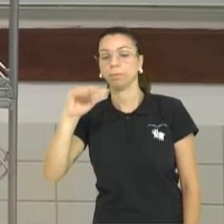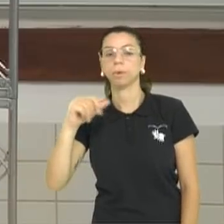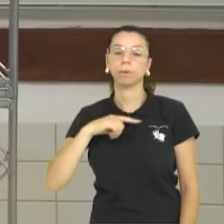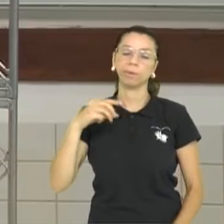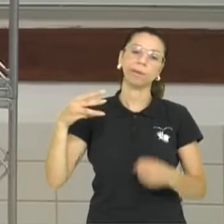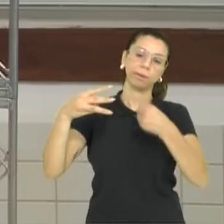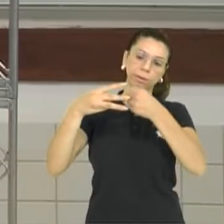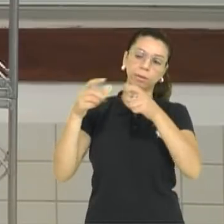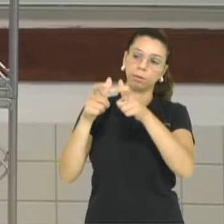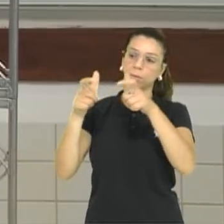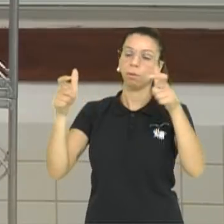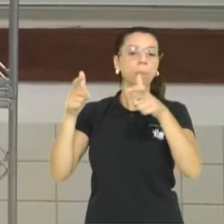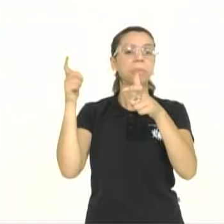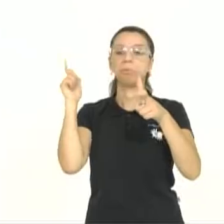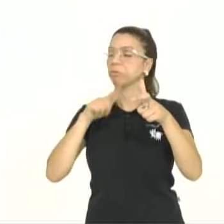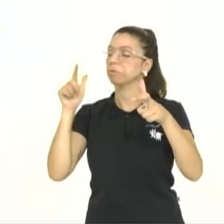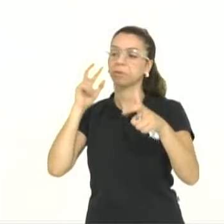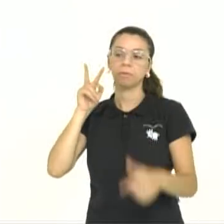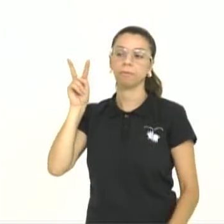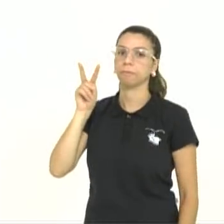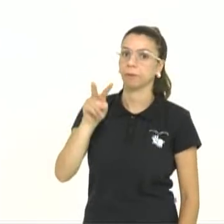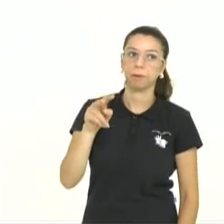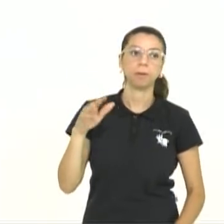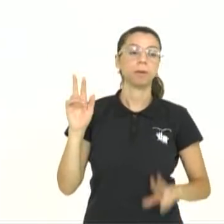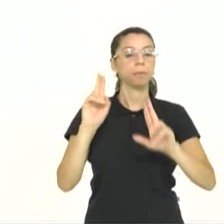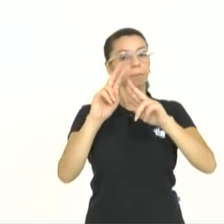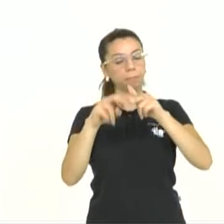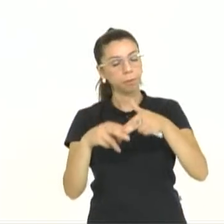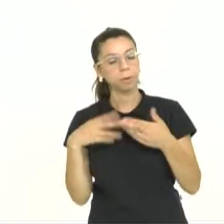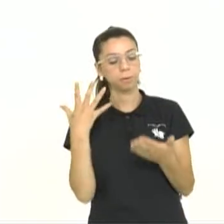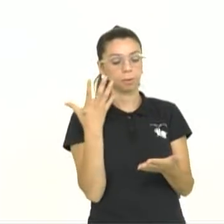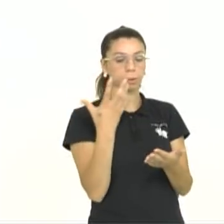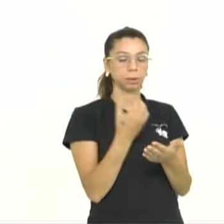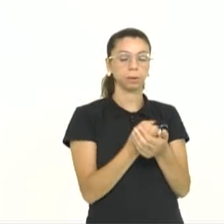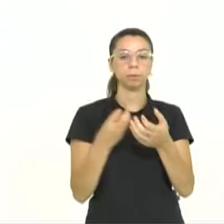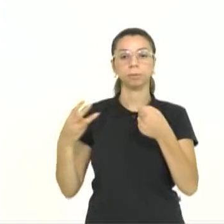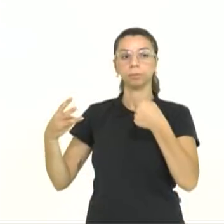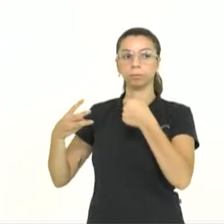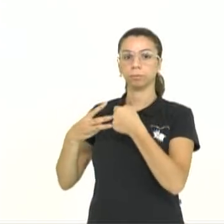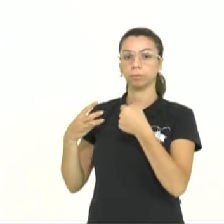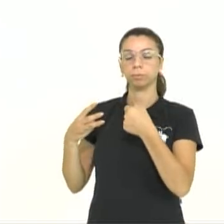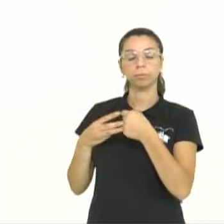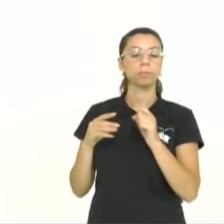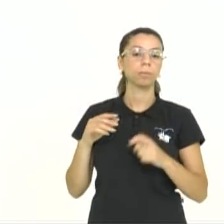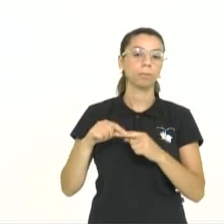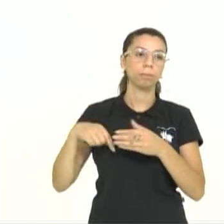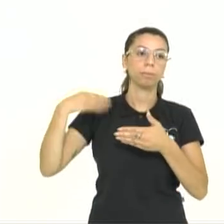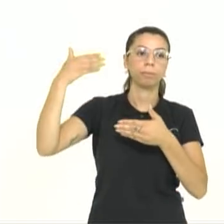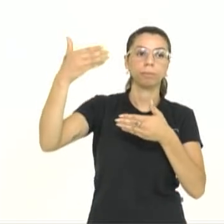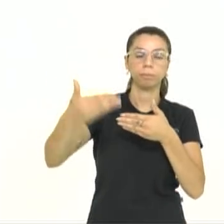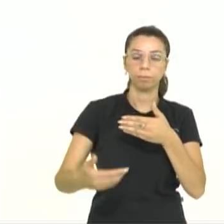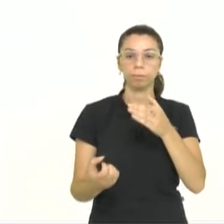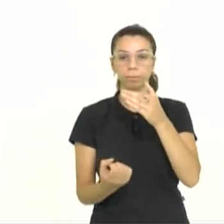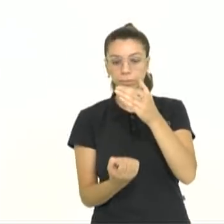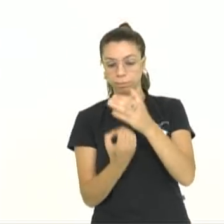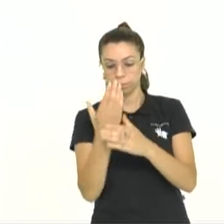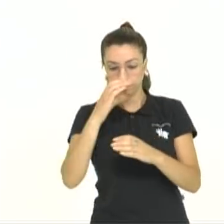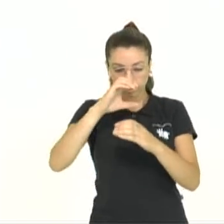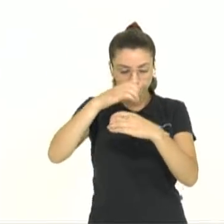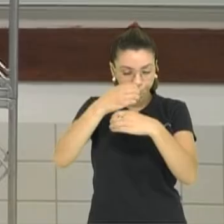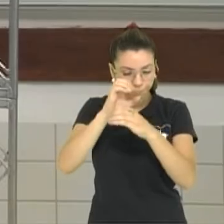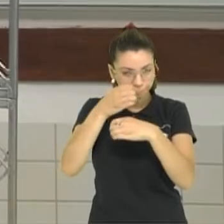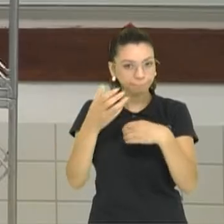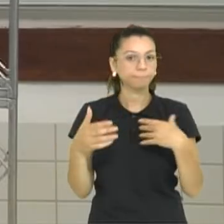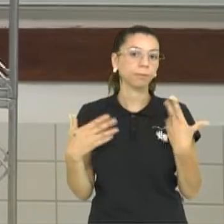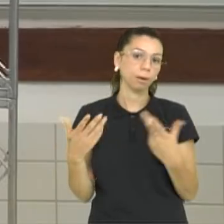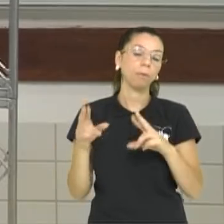ser vistas a olho nu. É por isso que o primeiro registro de uma célula foi feito apenas após a criação do microscópio. Por isso que eu